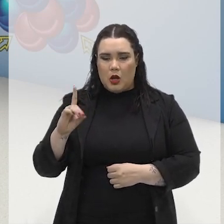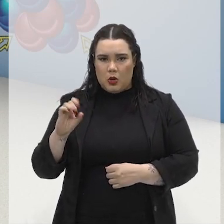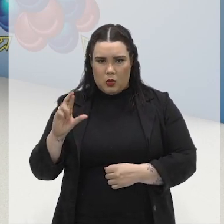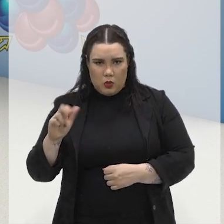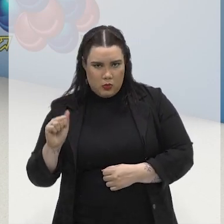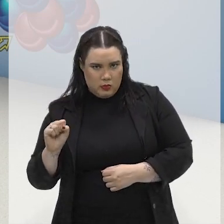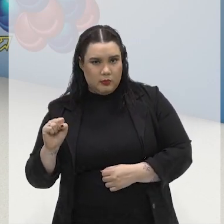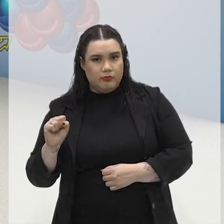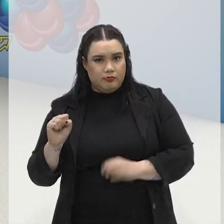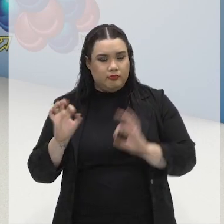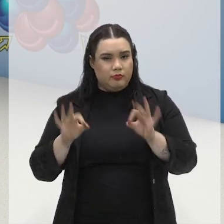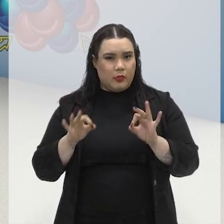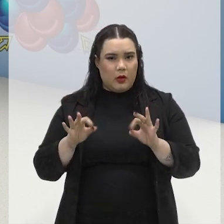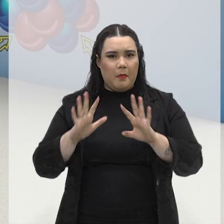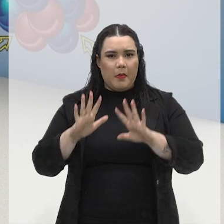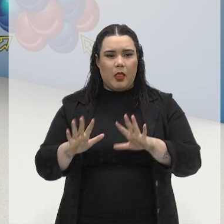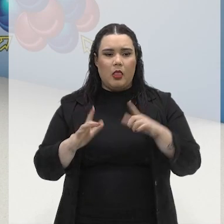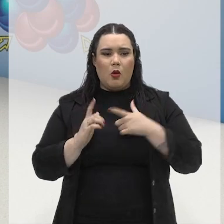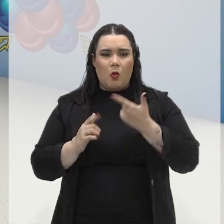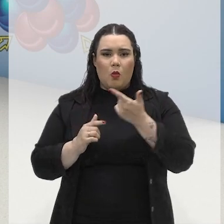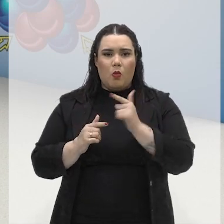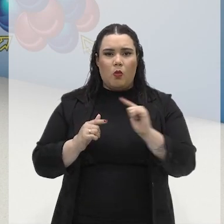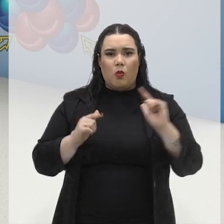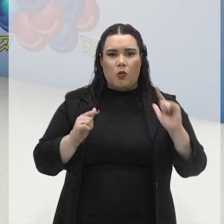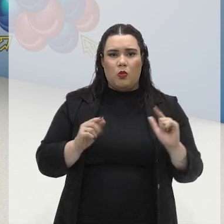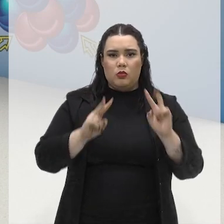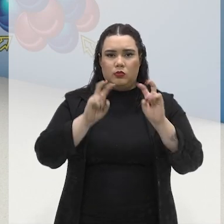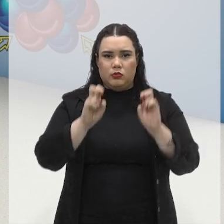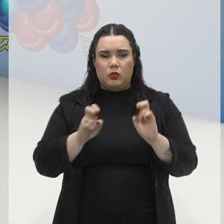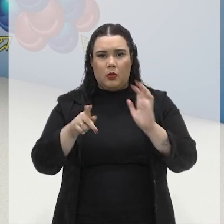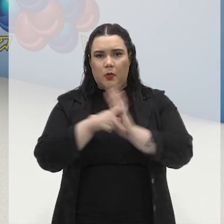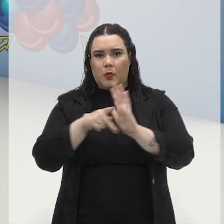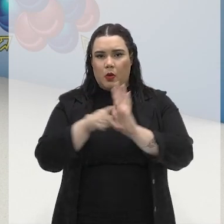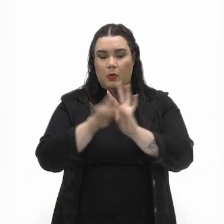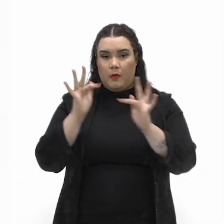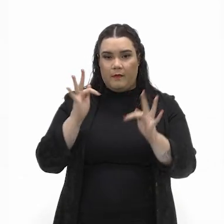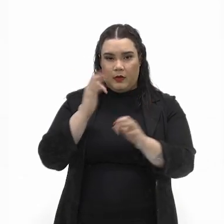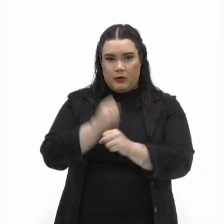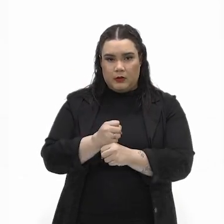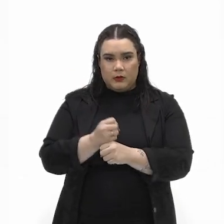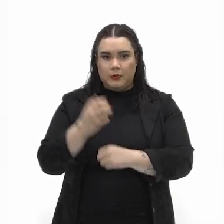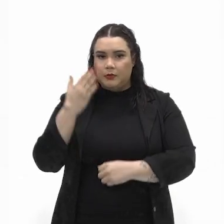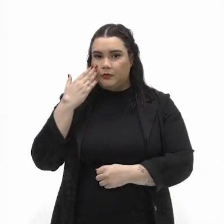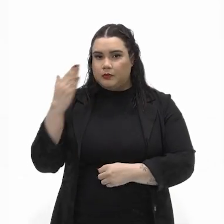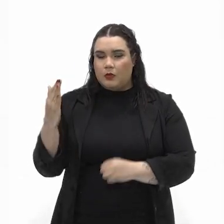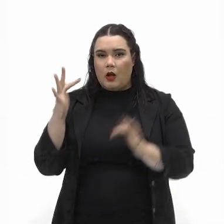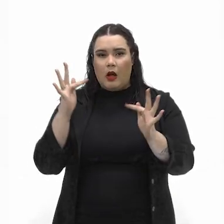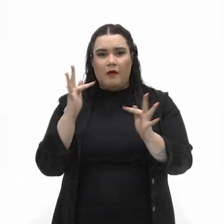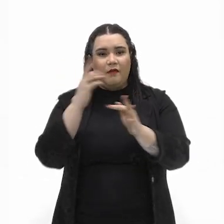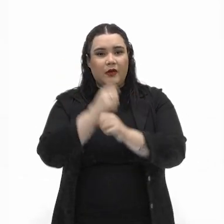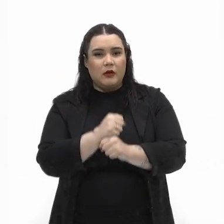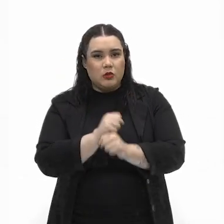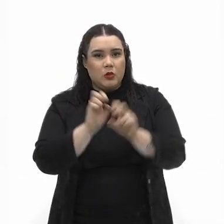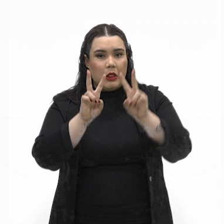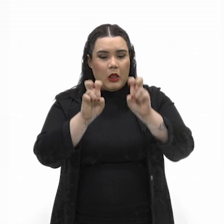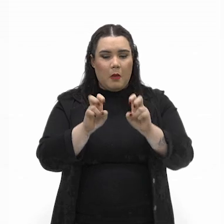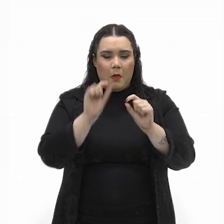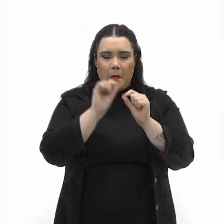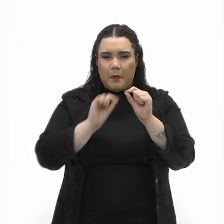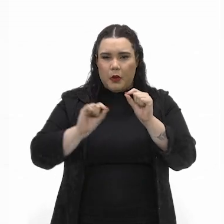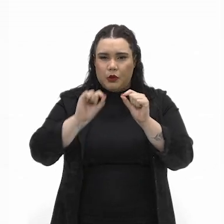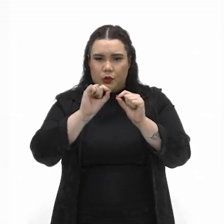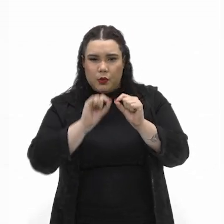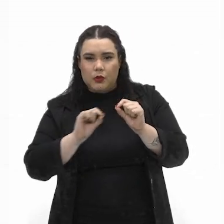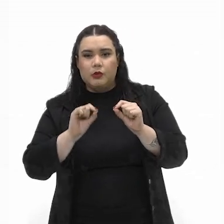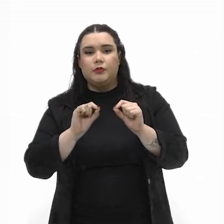campo da física, num outro ramo, chamado física de partículas. Dá só uma olhada no que é a física de partículas. Pessoal,